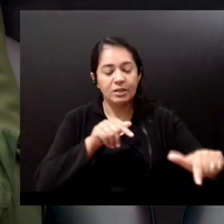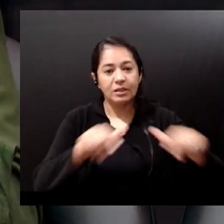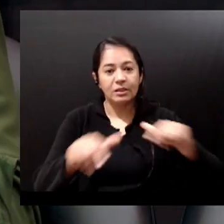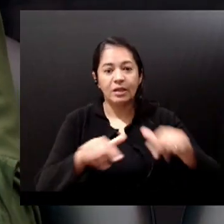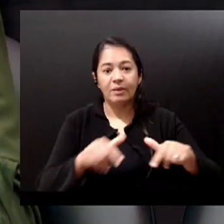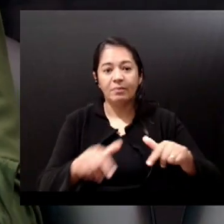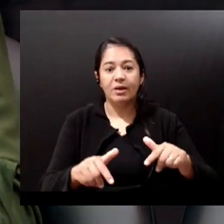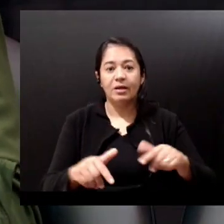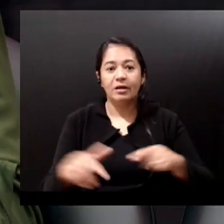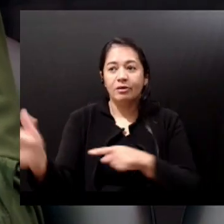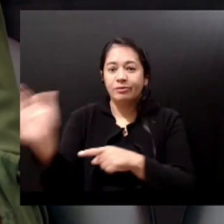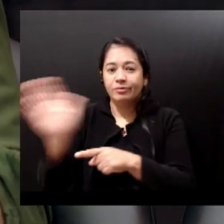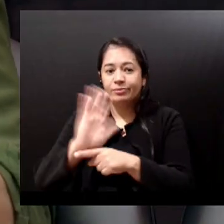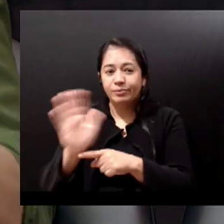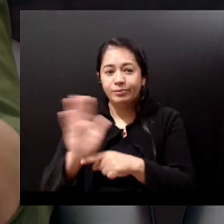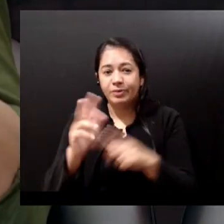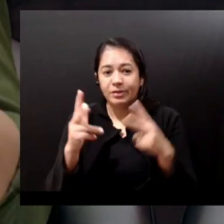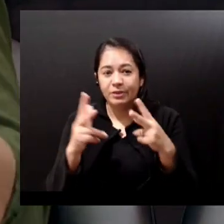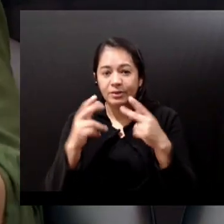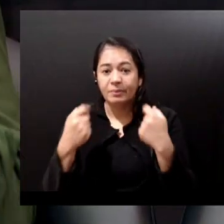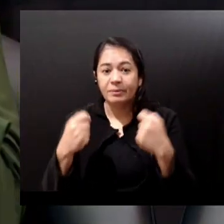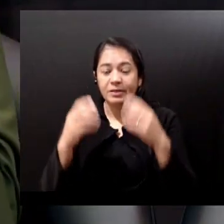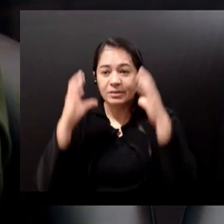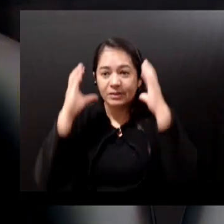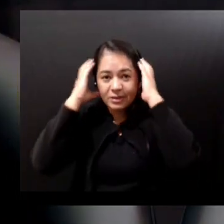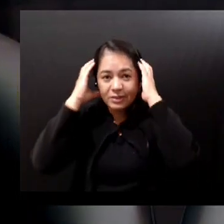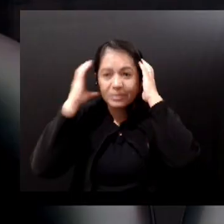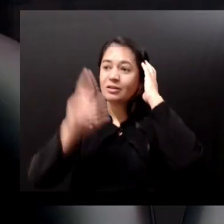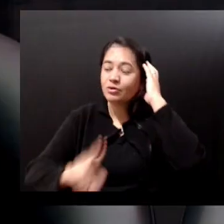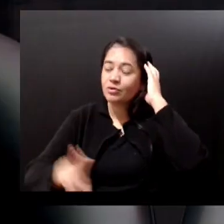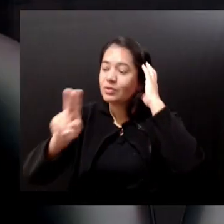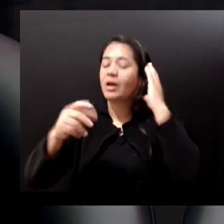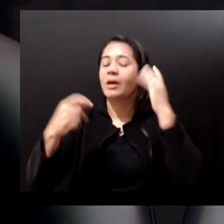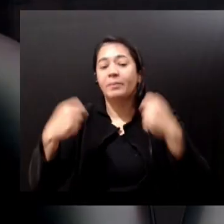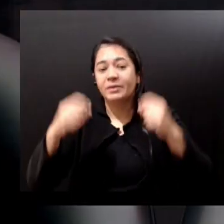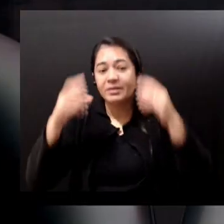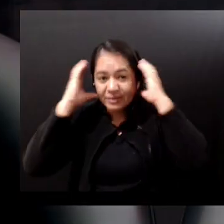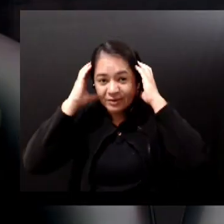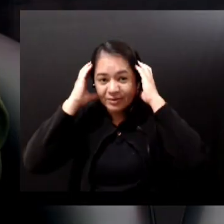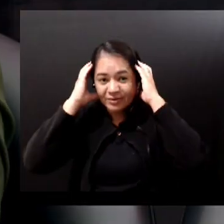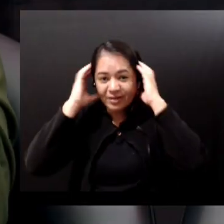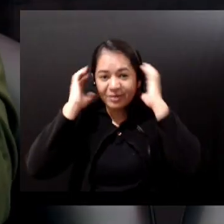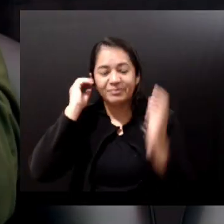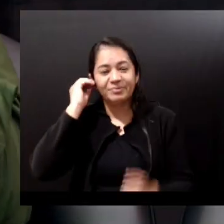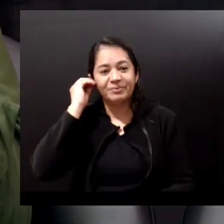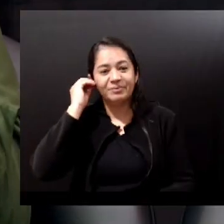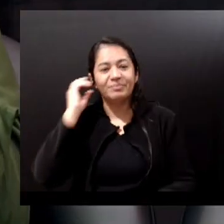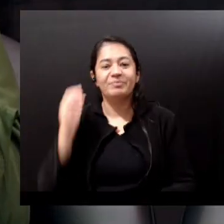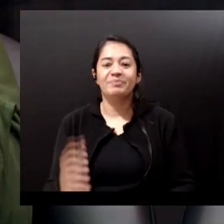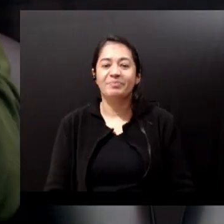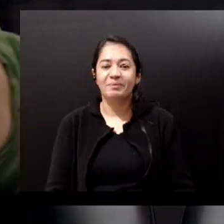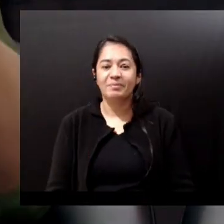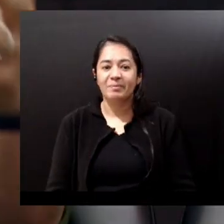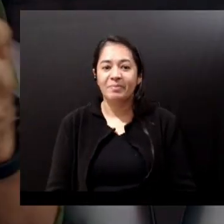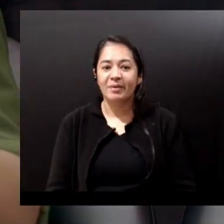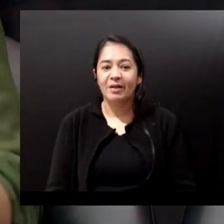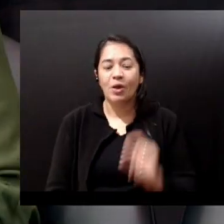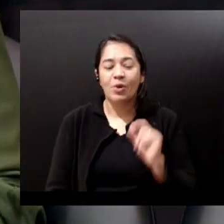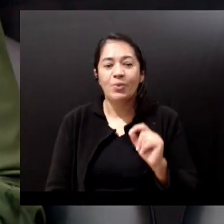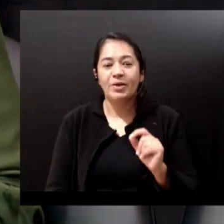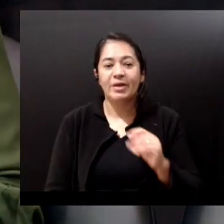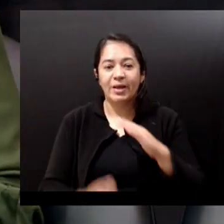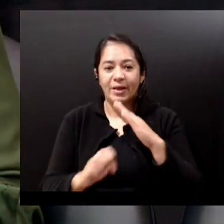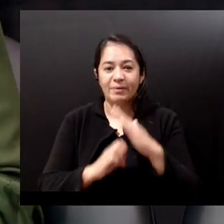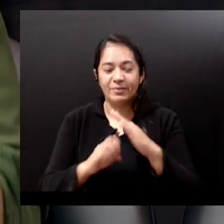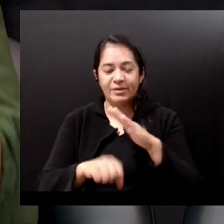Elas precisam usar fones, elas precisam estar desconectadas dos outros. E aí o que a empresa fez, na verdade, através de uma